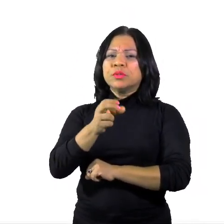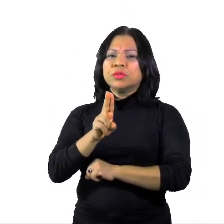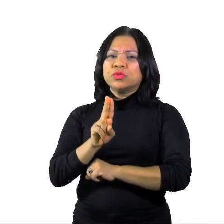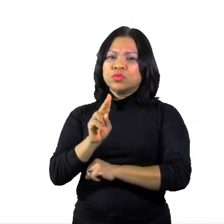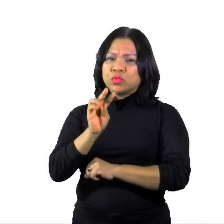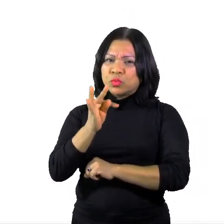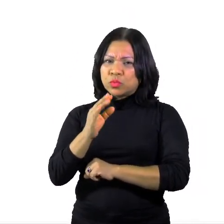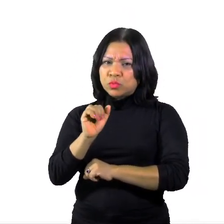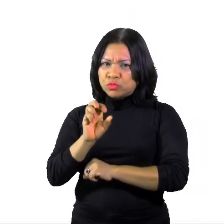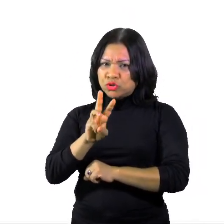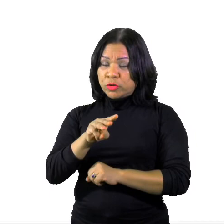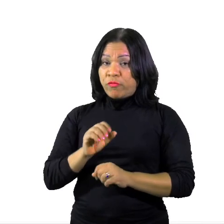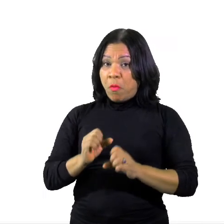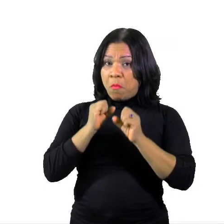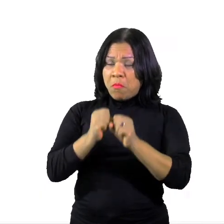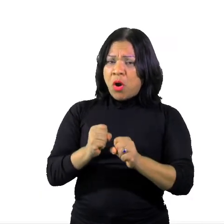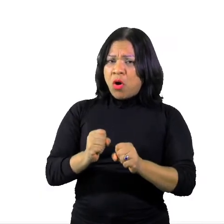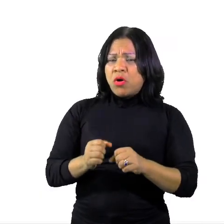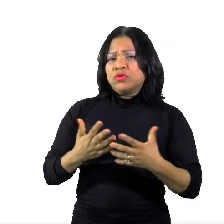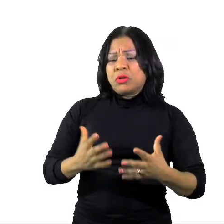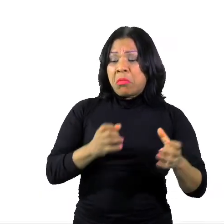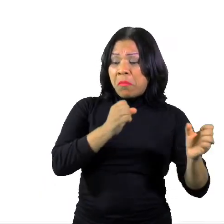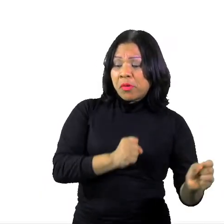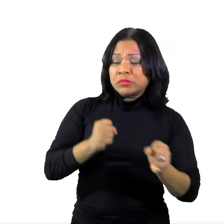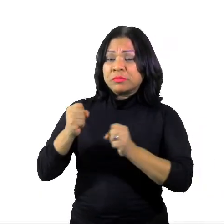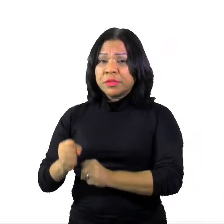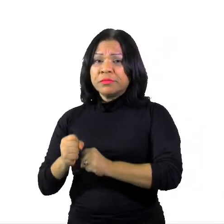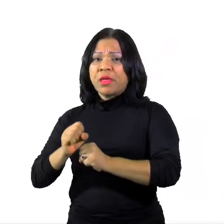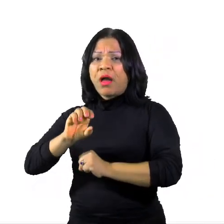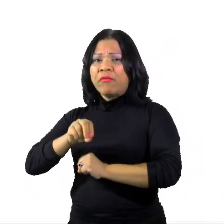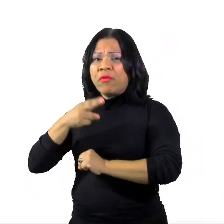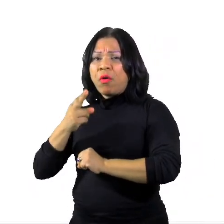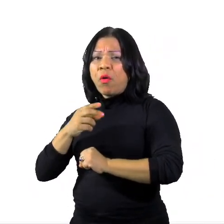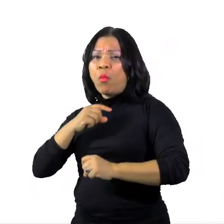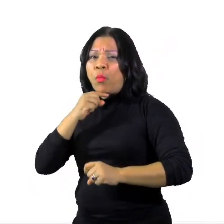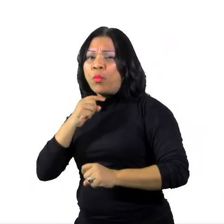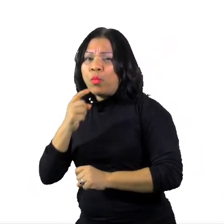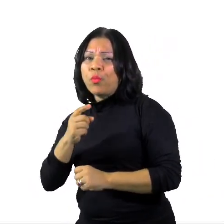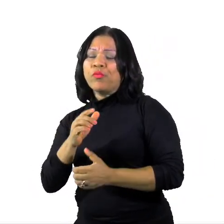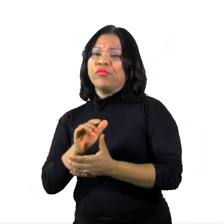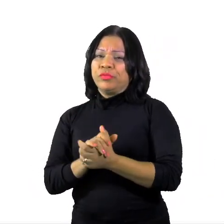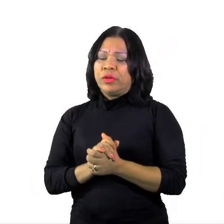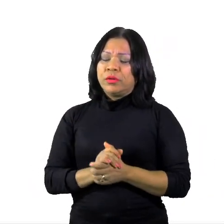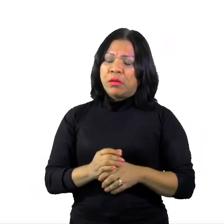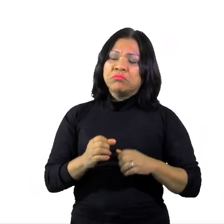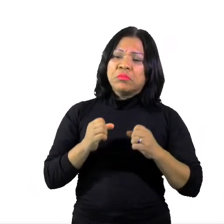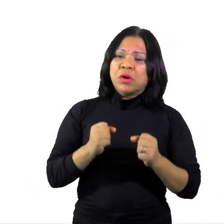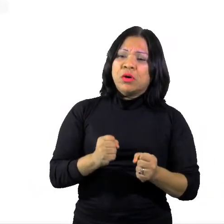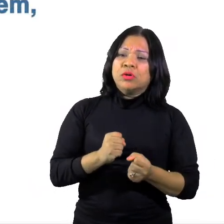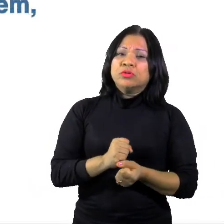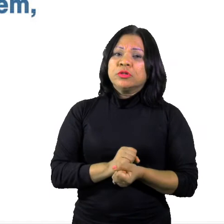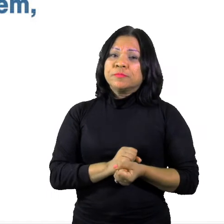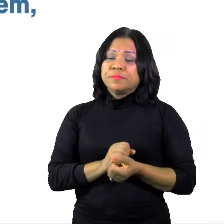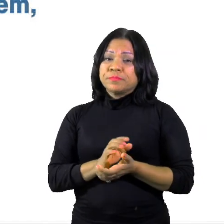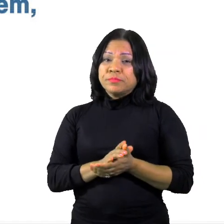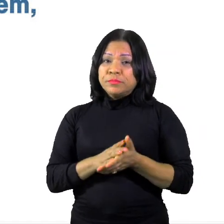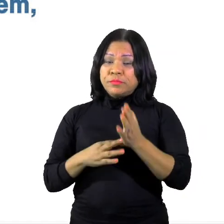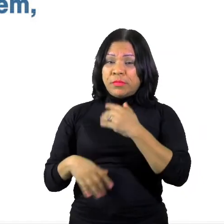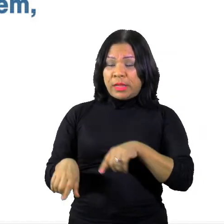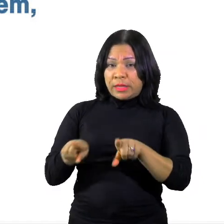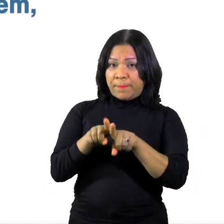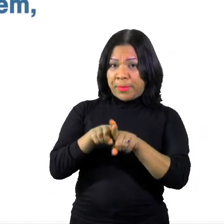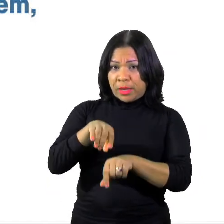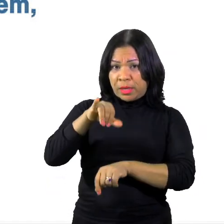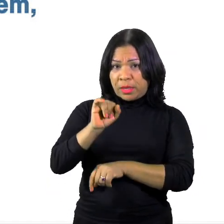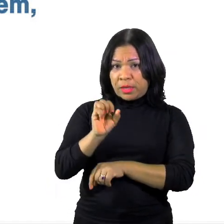dúvida. Tivesse sido, indica o que aí? Uma possibilidade, né? Modo